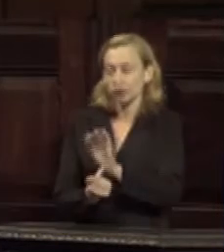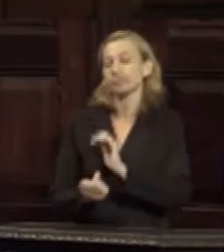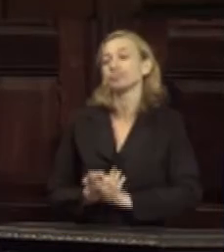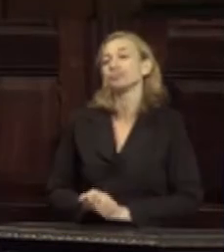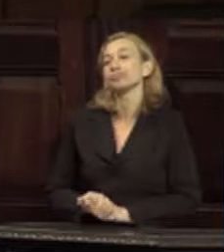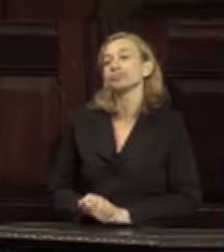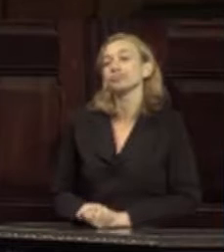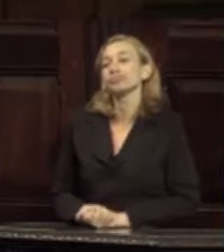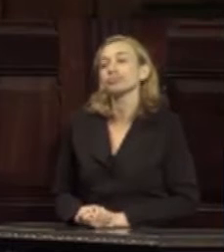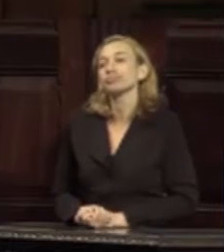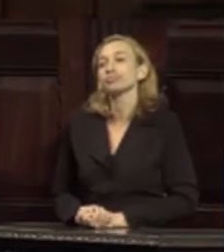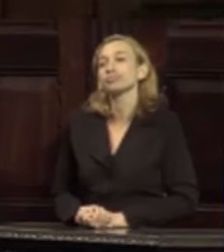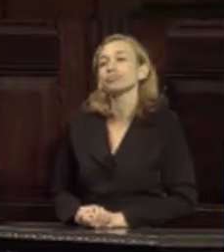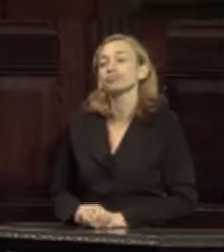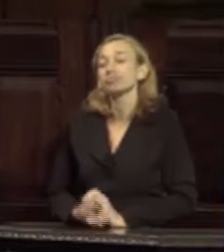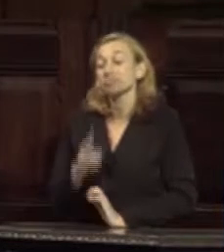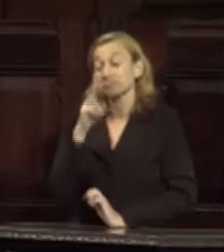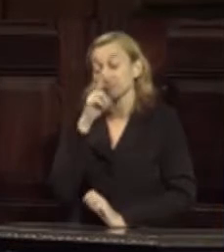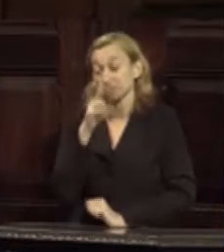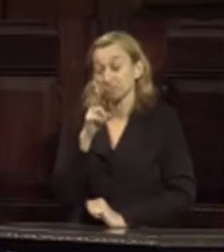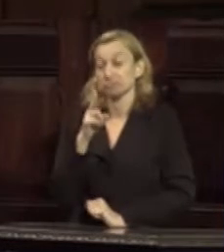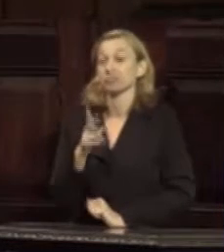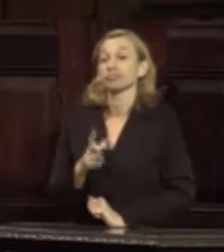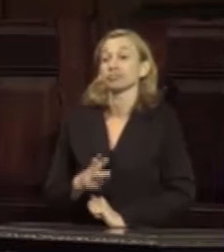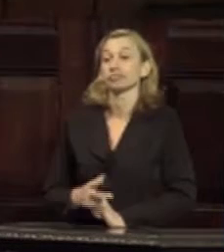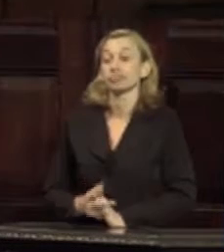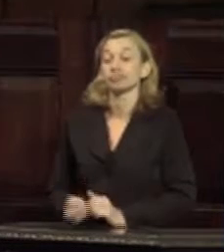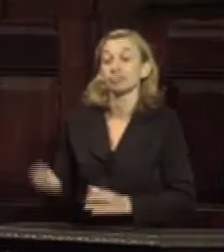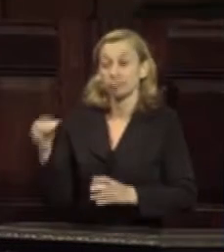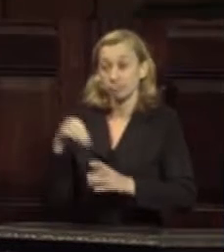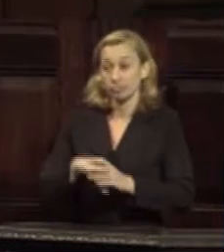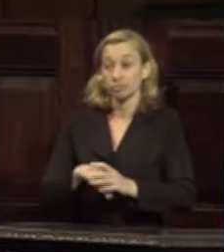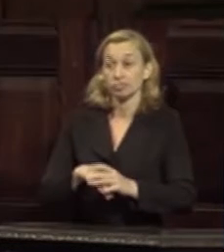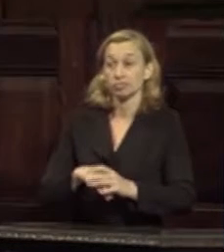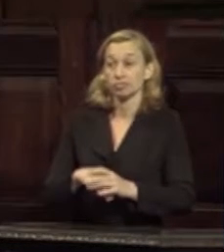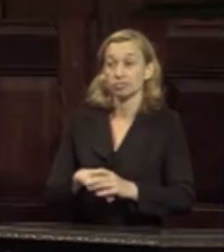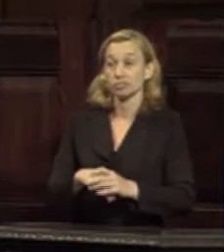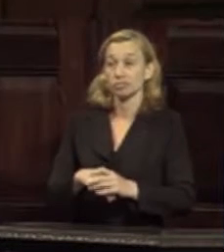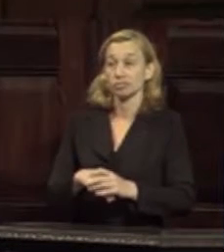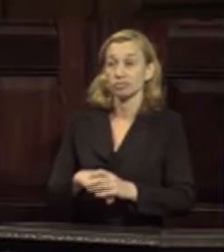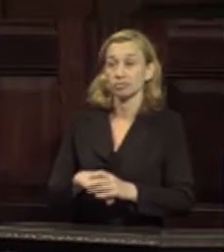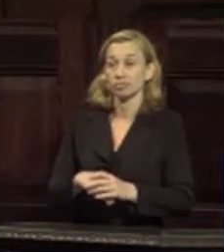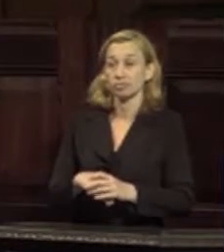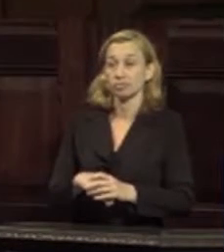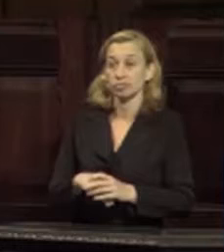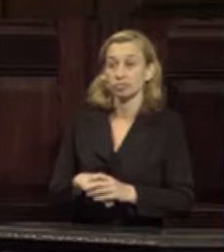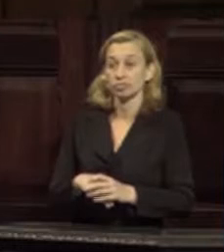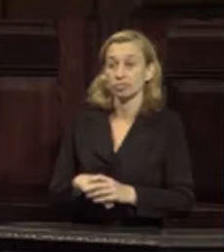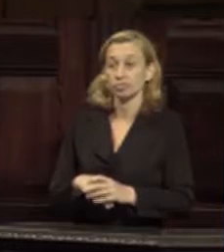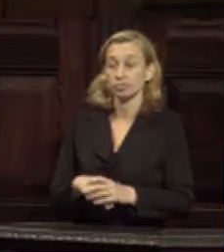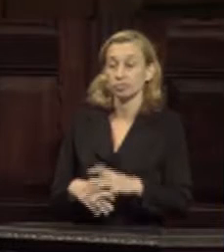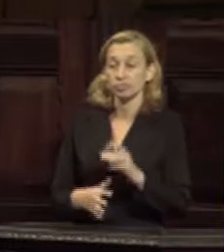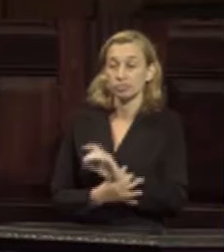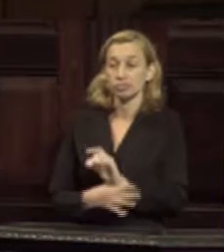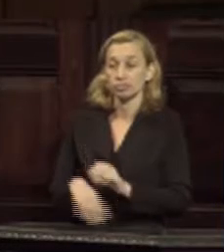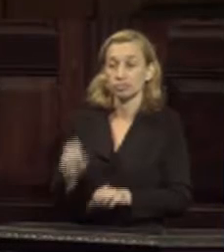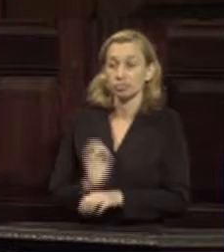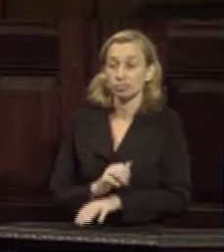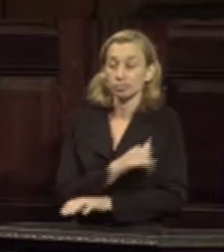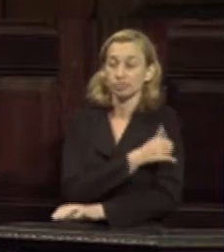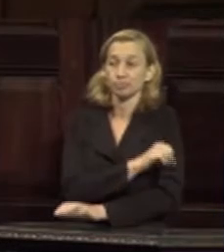dessas demonstrações, a sua força dentro do aparato de segurança do Estado do Rio de